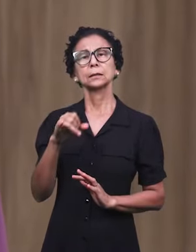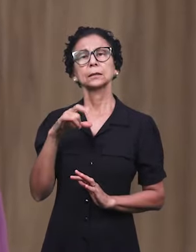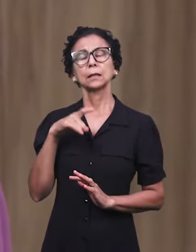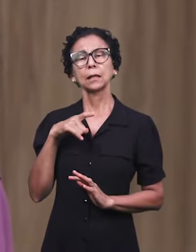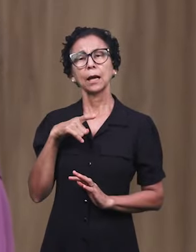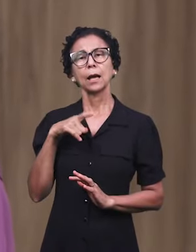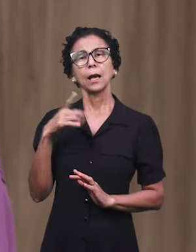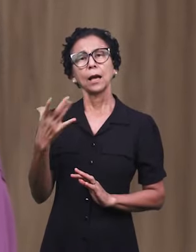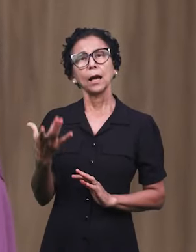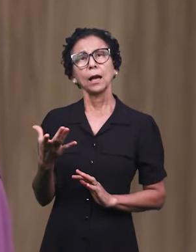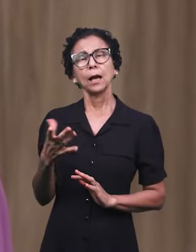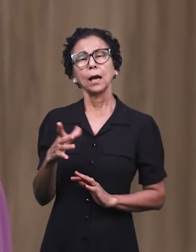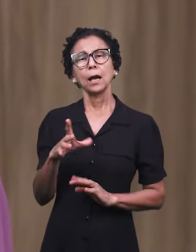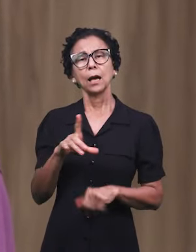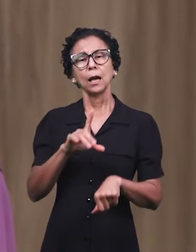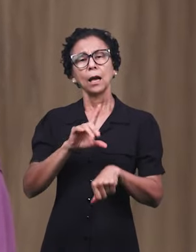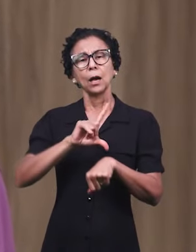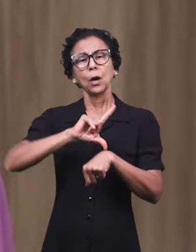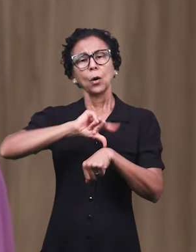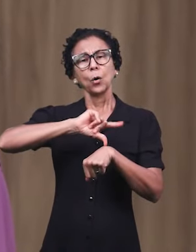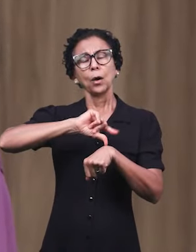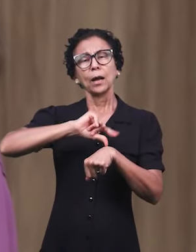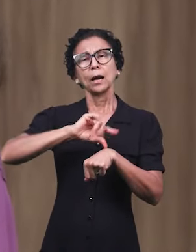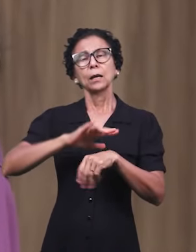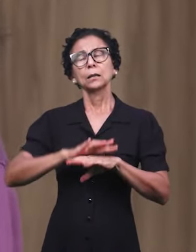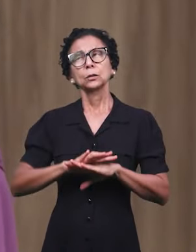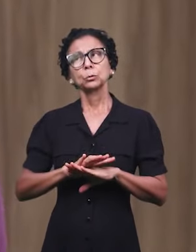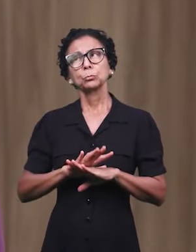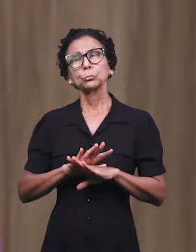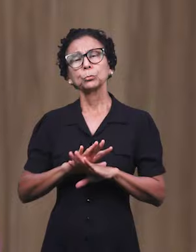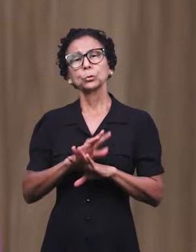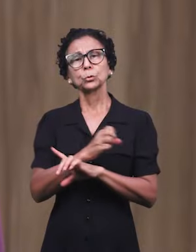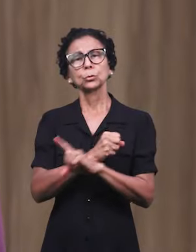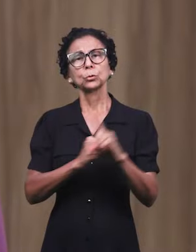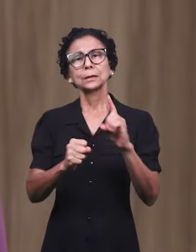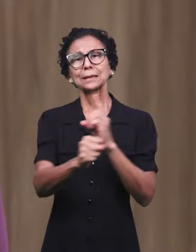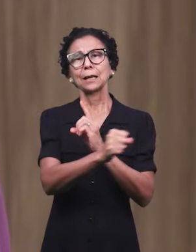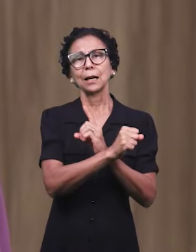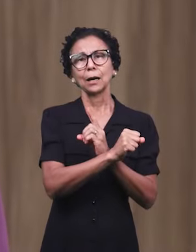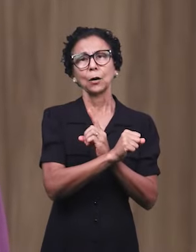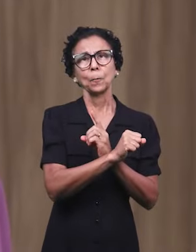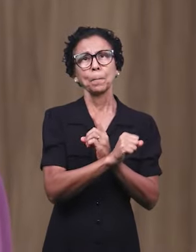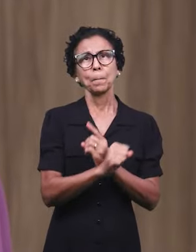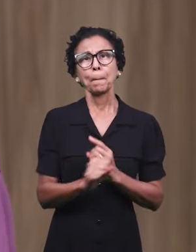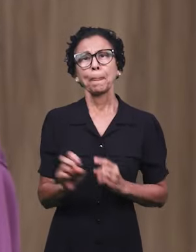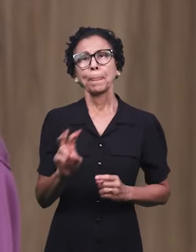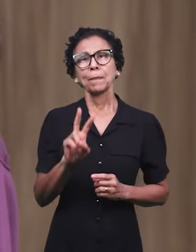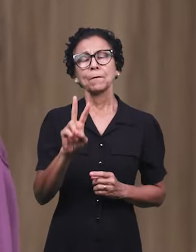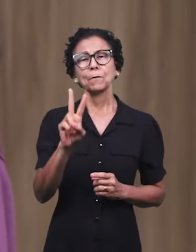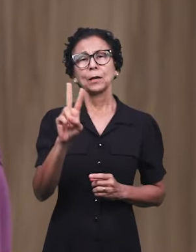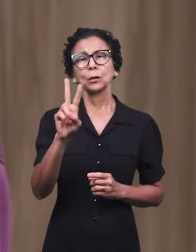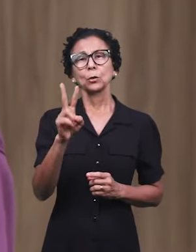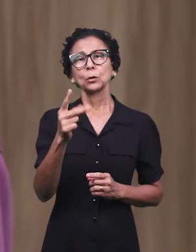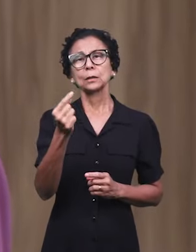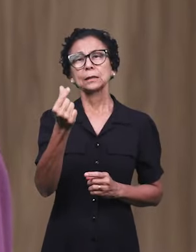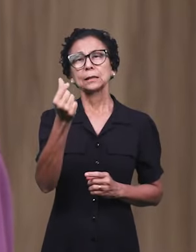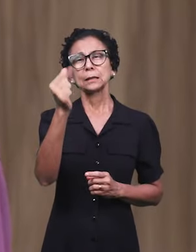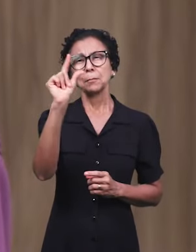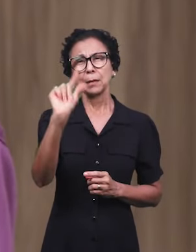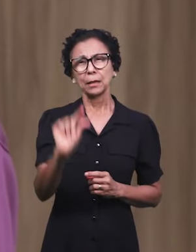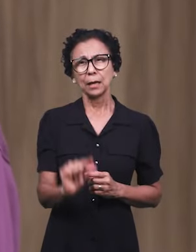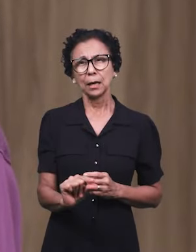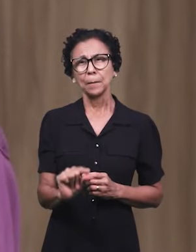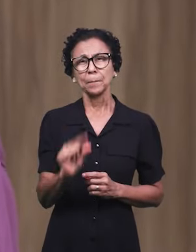se ele tem a opção, né, de horários no valor social. O que são valores sociais? São valores mais em conta.